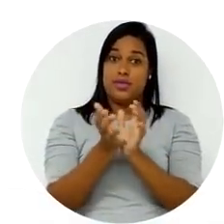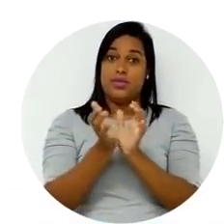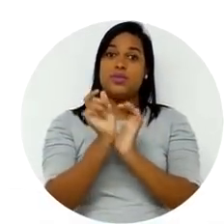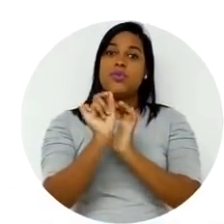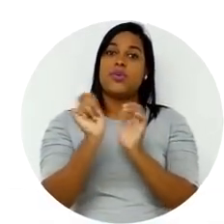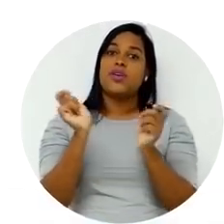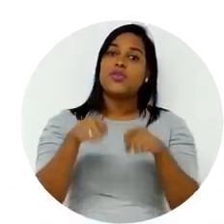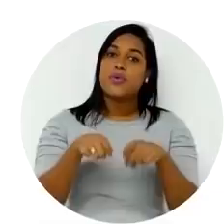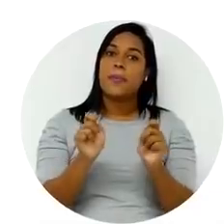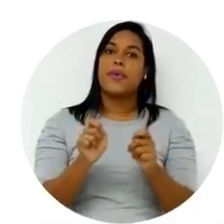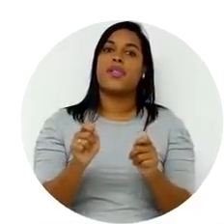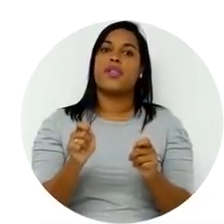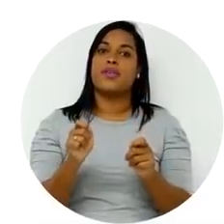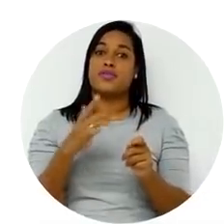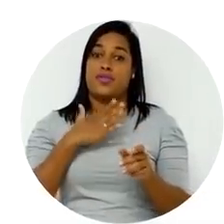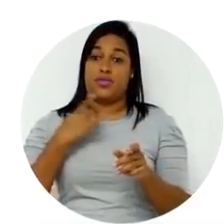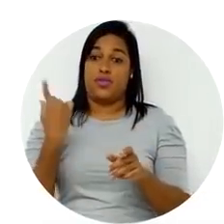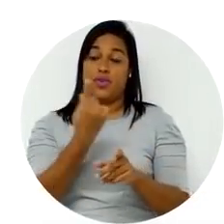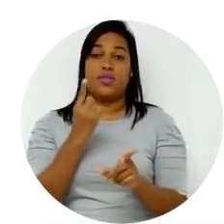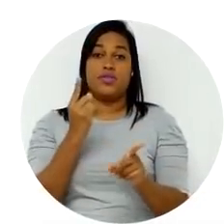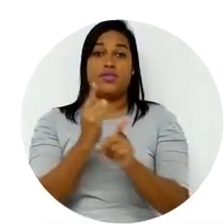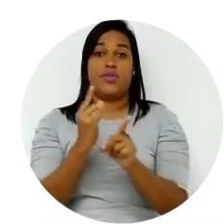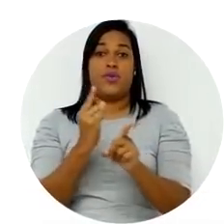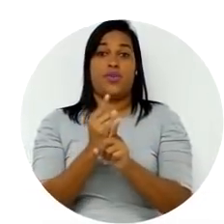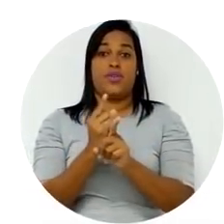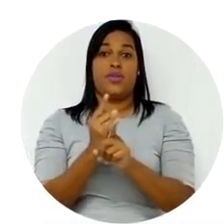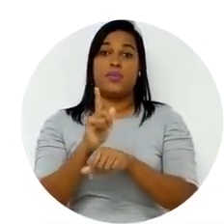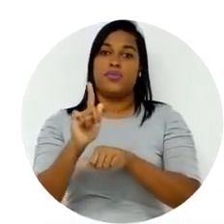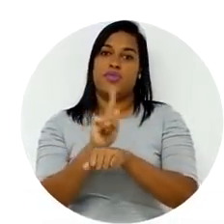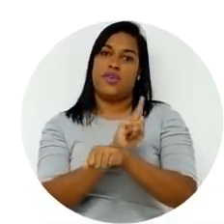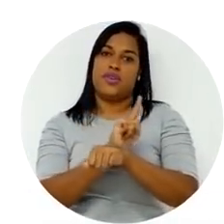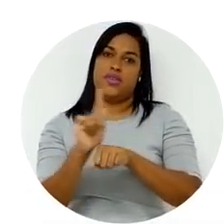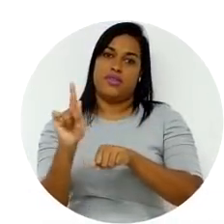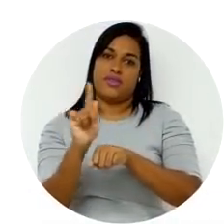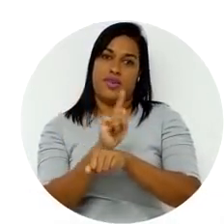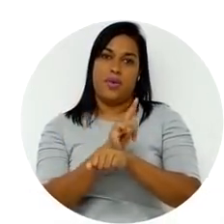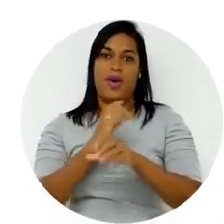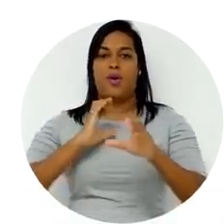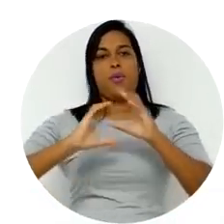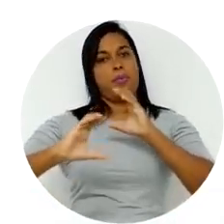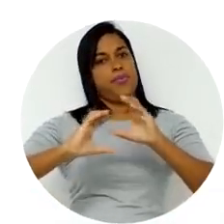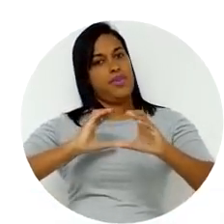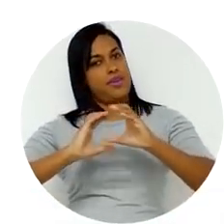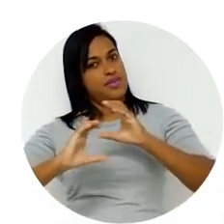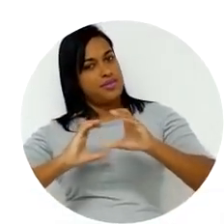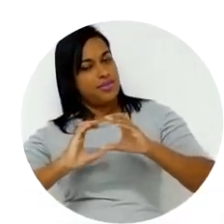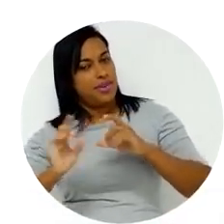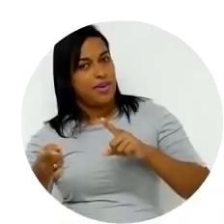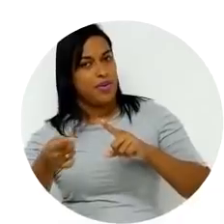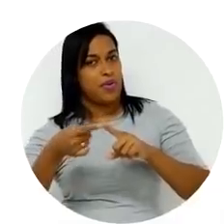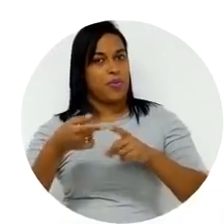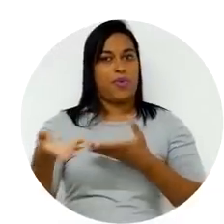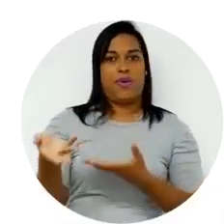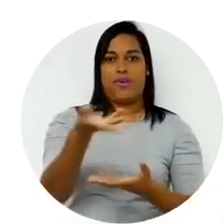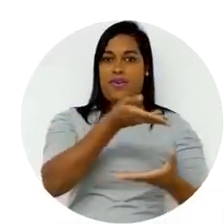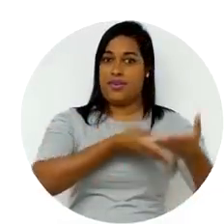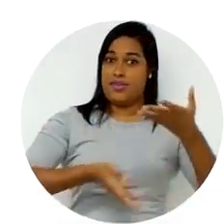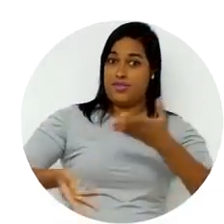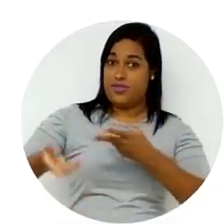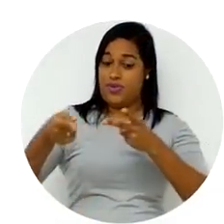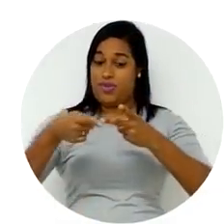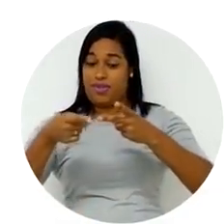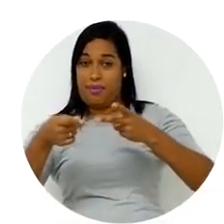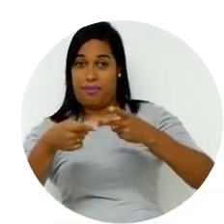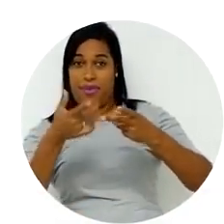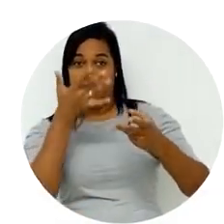as competências que encontramos em nível gerencial. A comunicação é uma delas, o